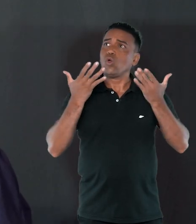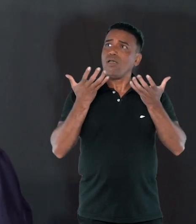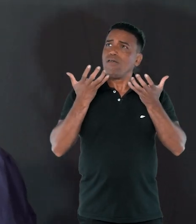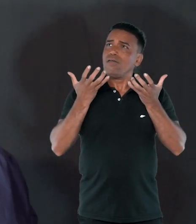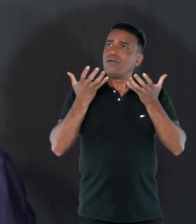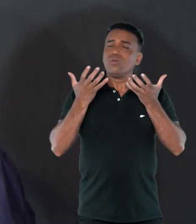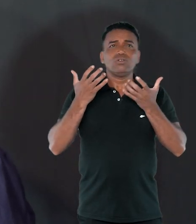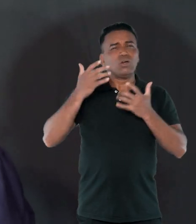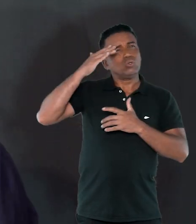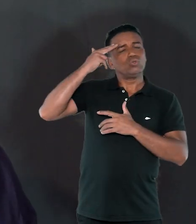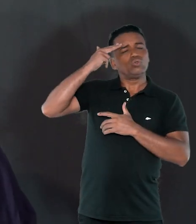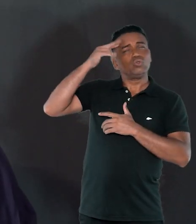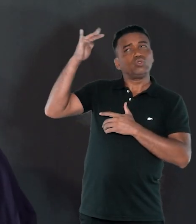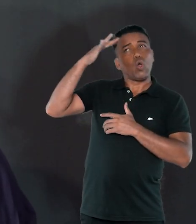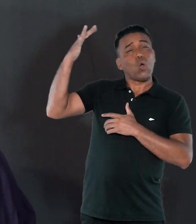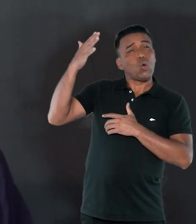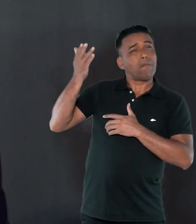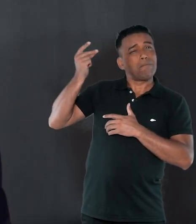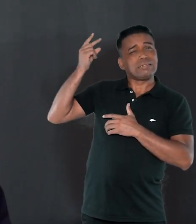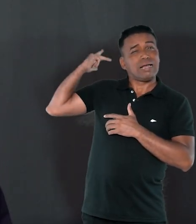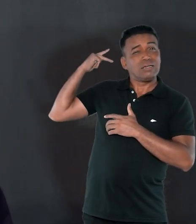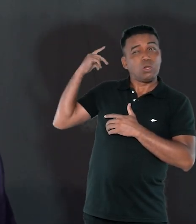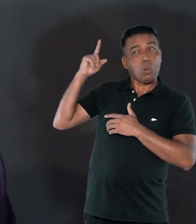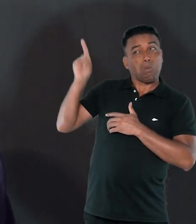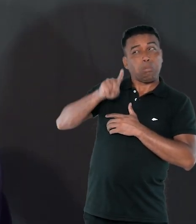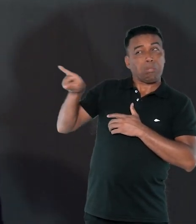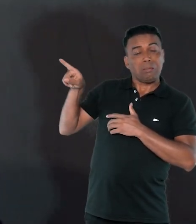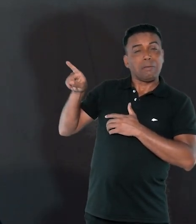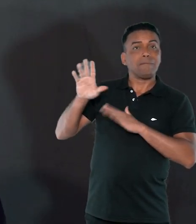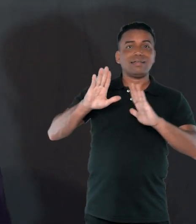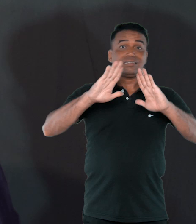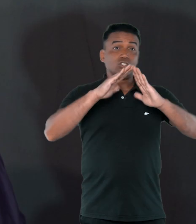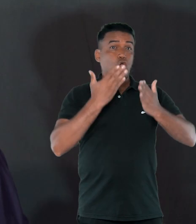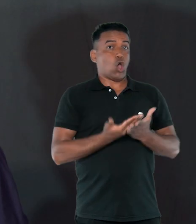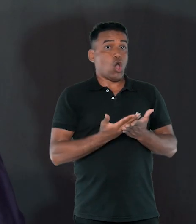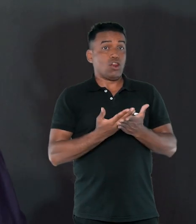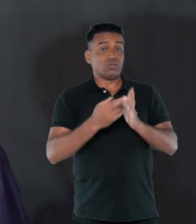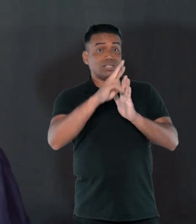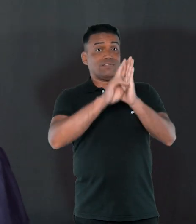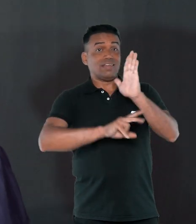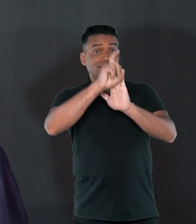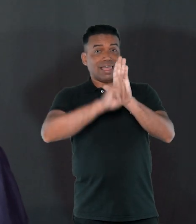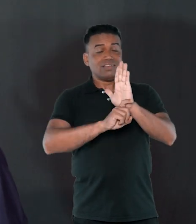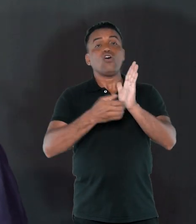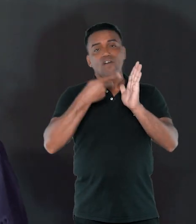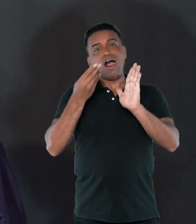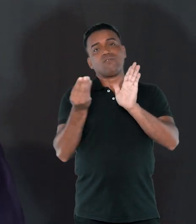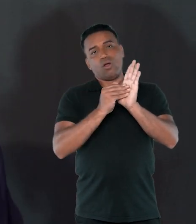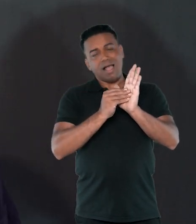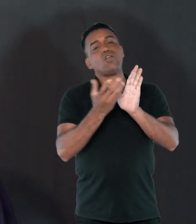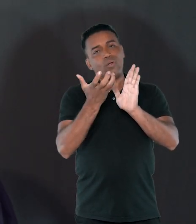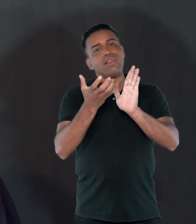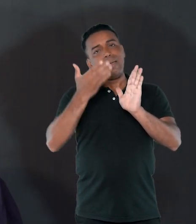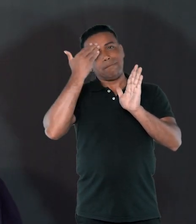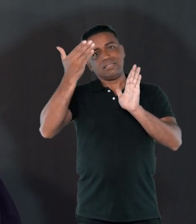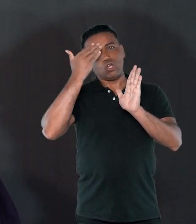dizer, era um sonho antigo, eu só neguei. Mas na escola, quando eu fazia redação, eu falava que eu queria ser psicóloga. As